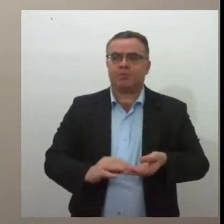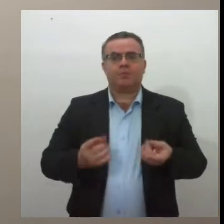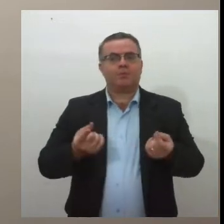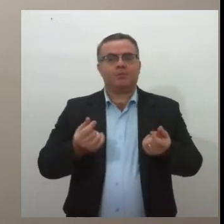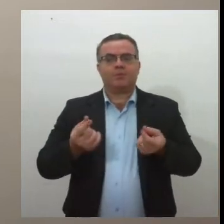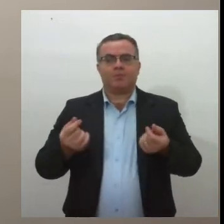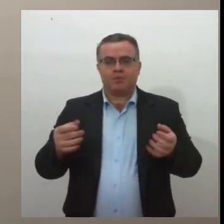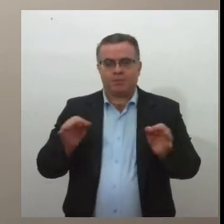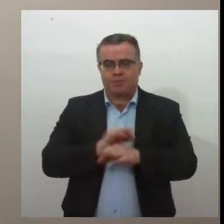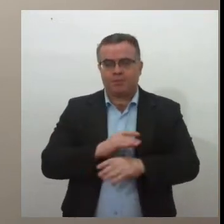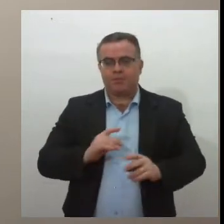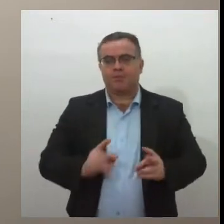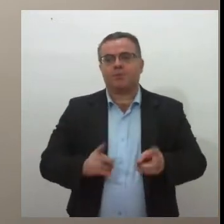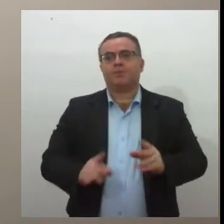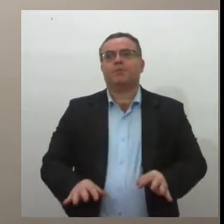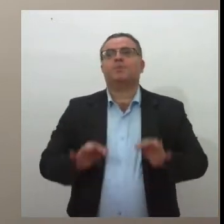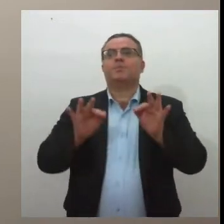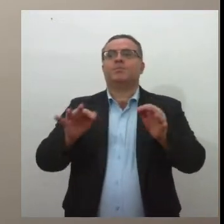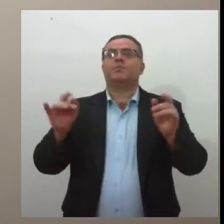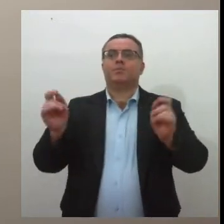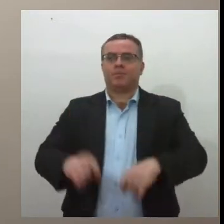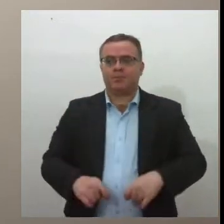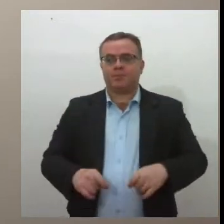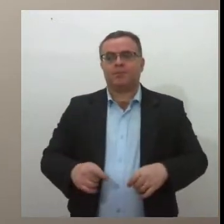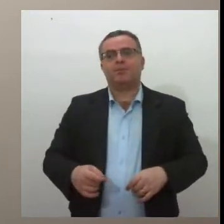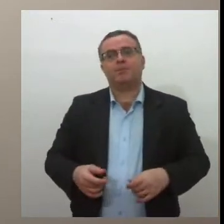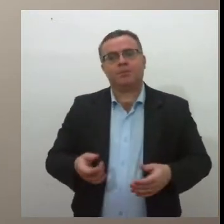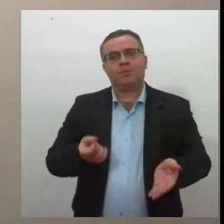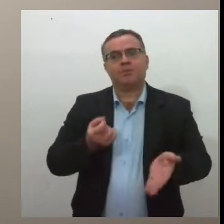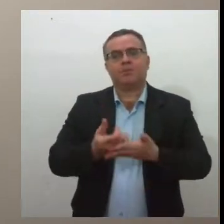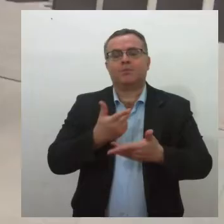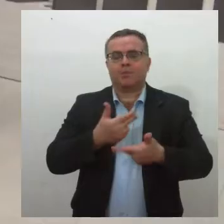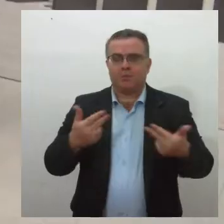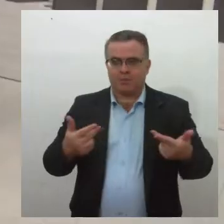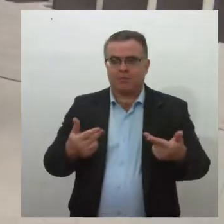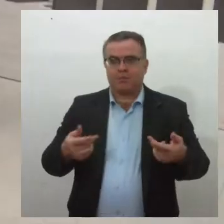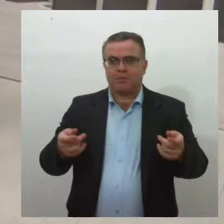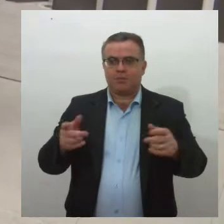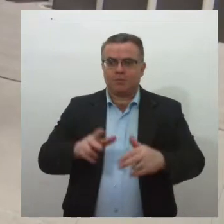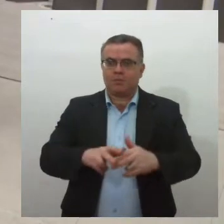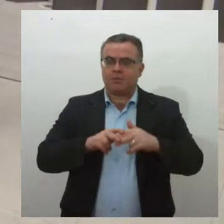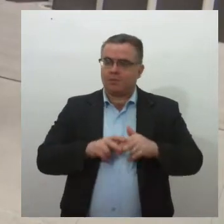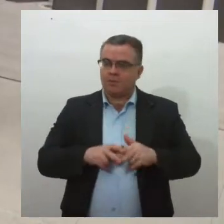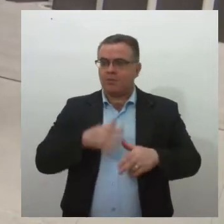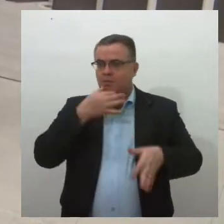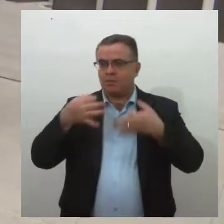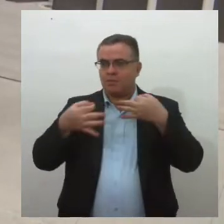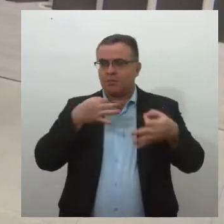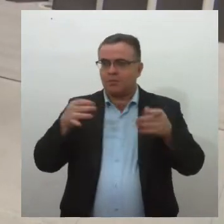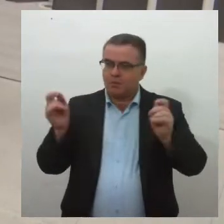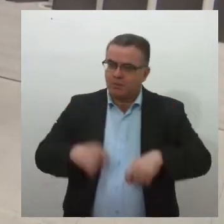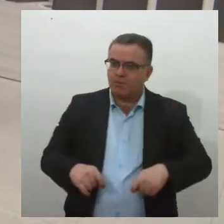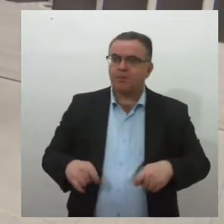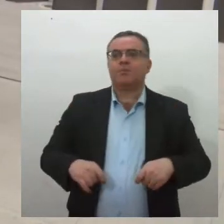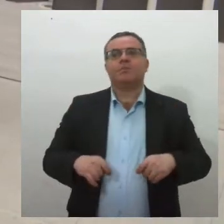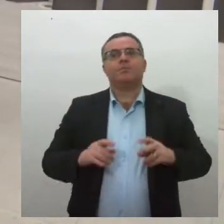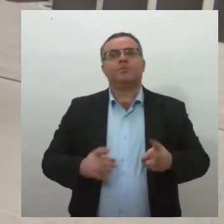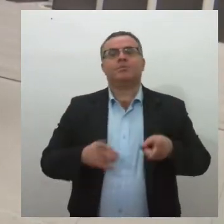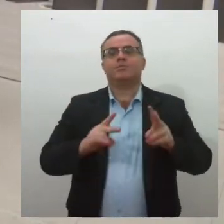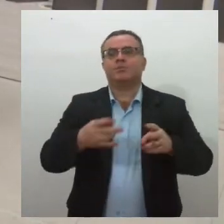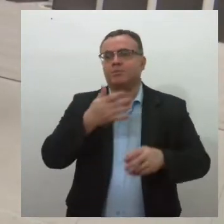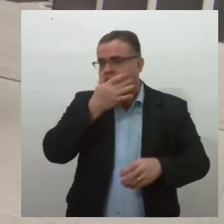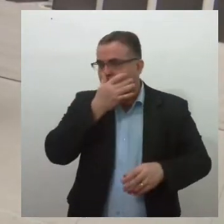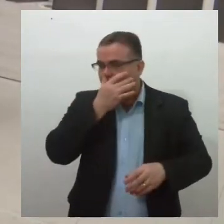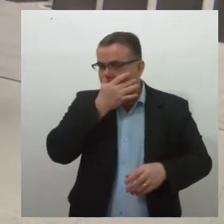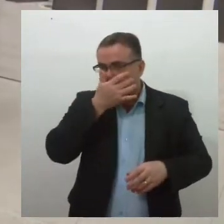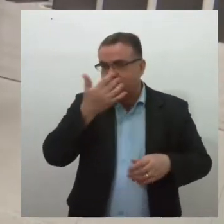sim, mais na frente, possibilite a aquisição desse bem. Então fica as dicas para quem está assistindo, para que possa usar o 13º agora no final de ano de